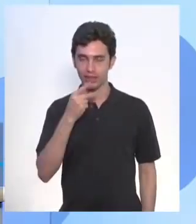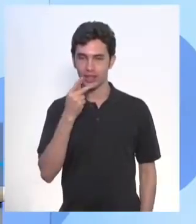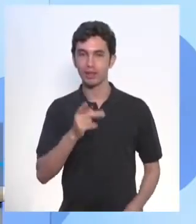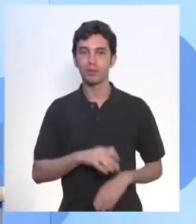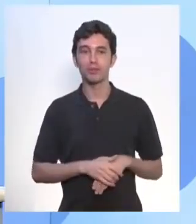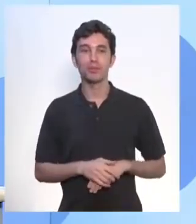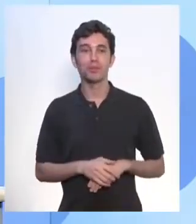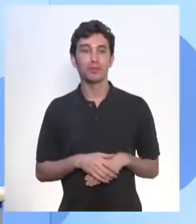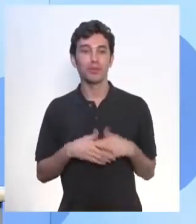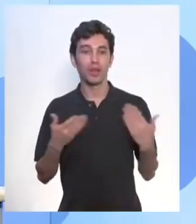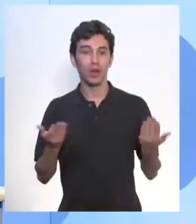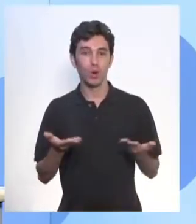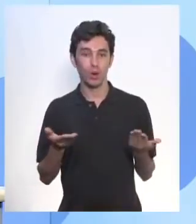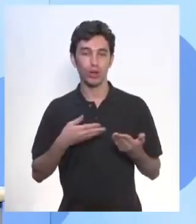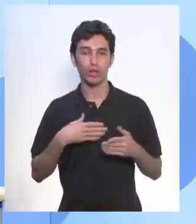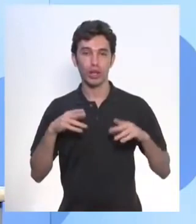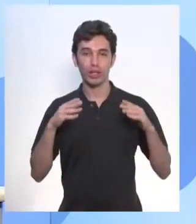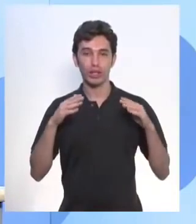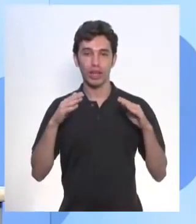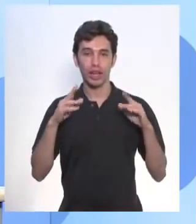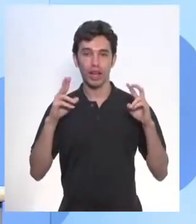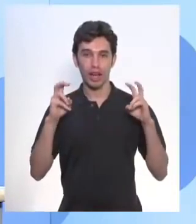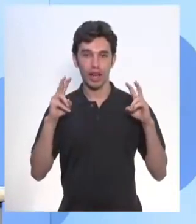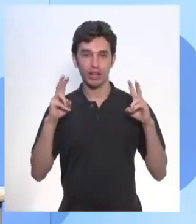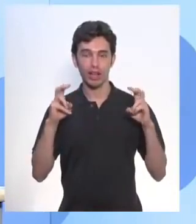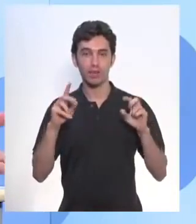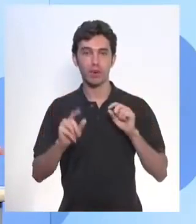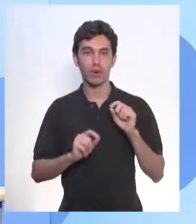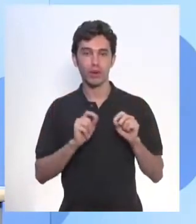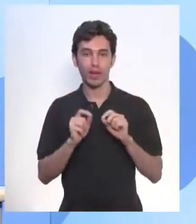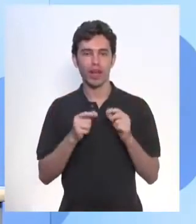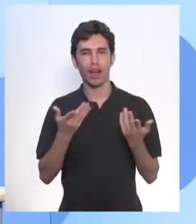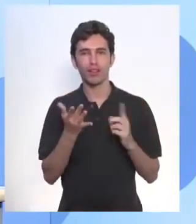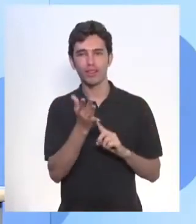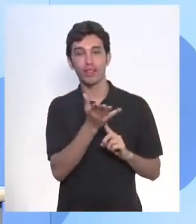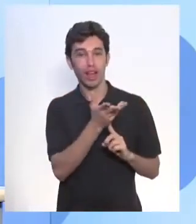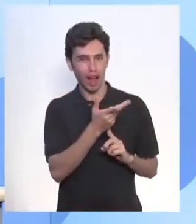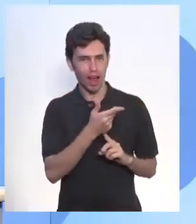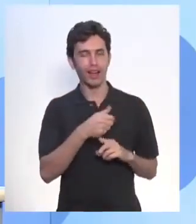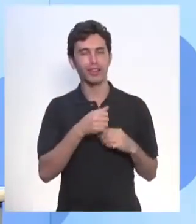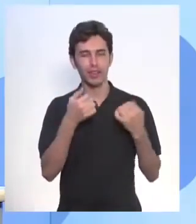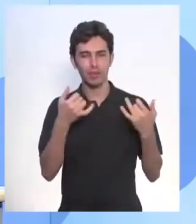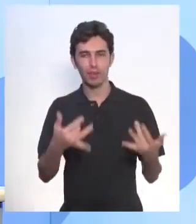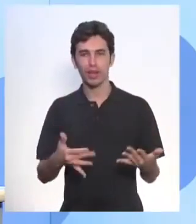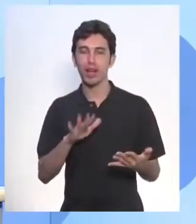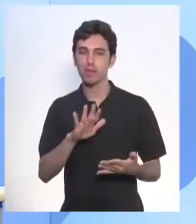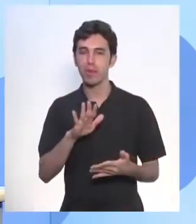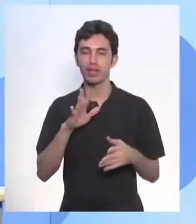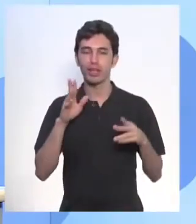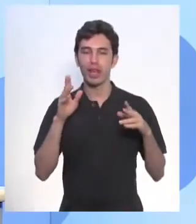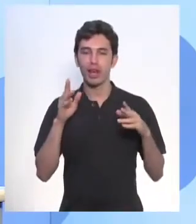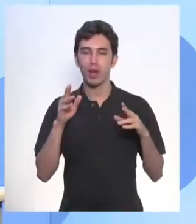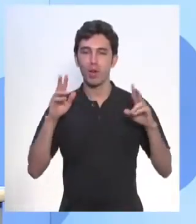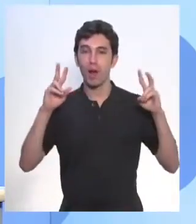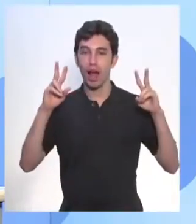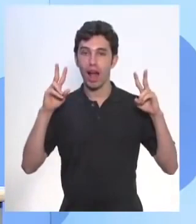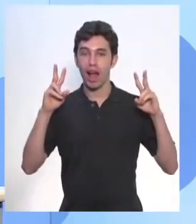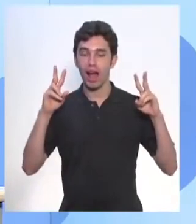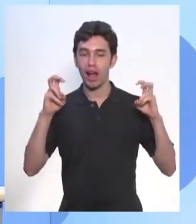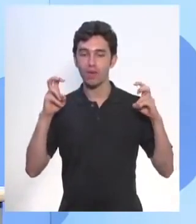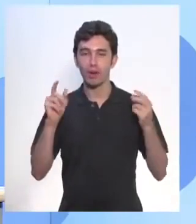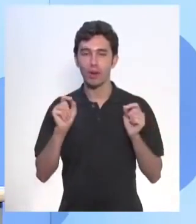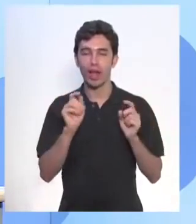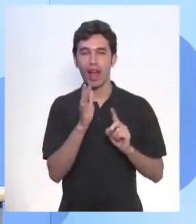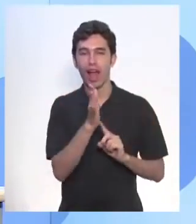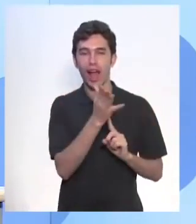ok? Nossa aula, essa aula de arte aqui vai falar sobre arte, né? A aula de arte vai falar sobre arte, mas é uma arte diferente, né? Arte